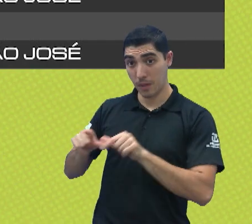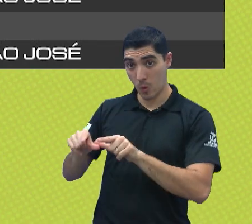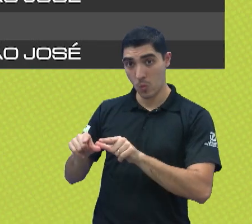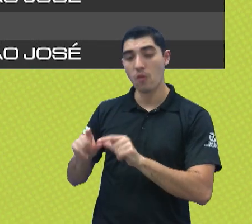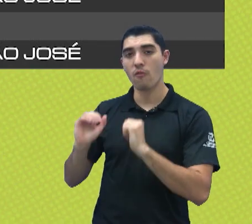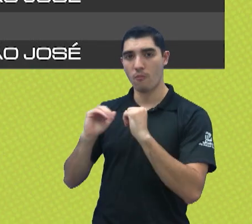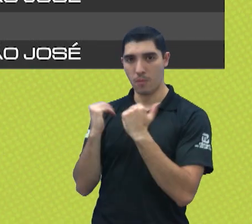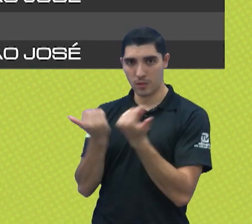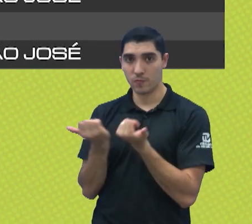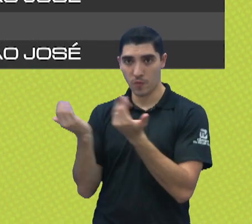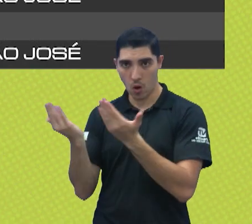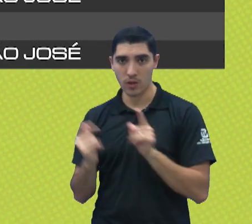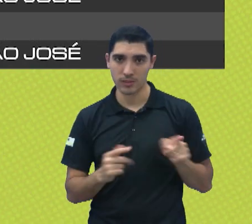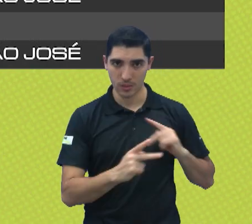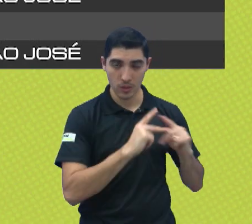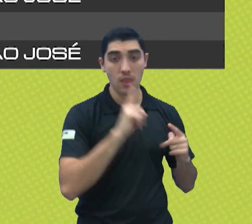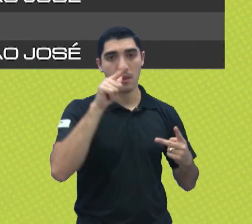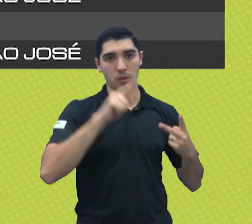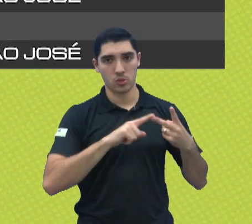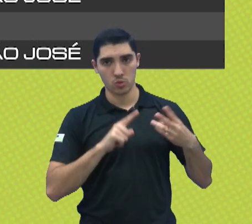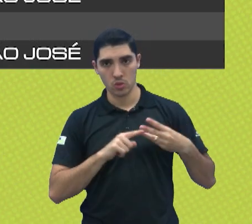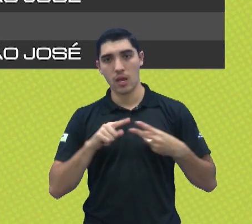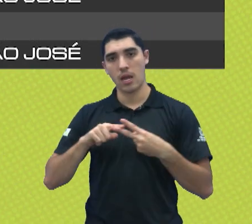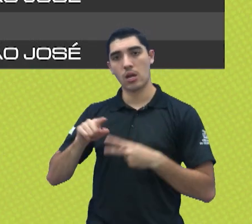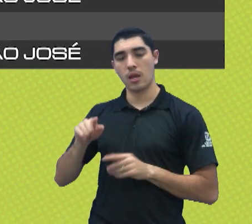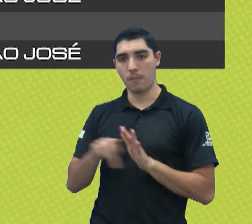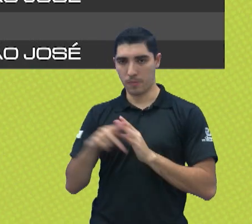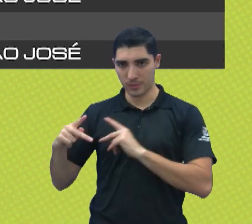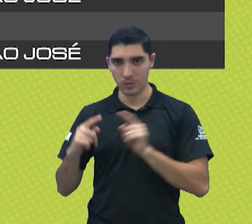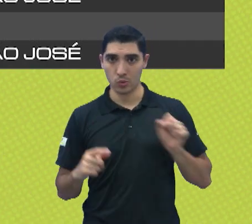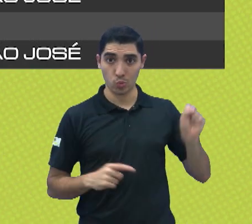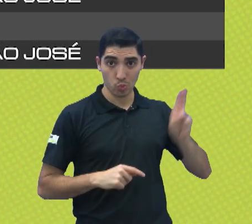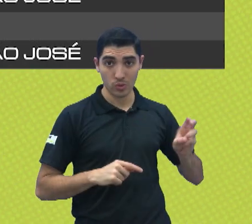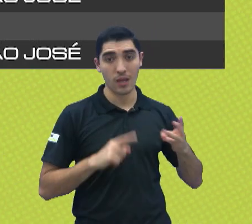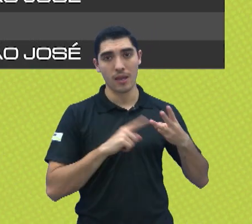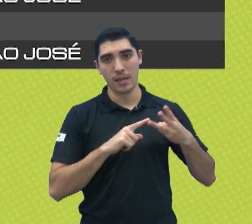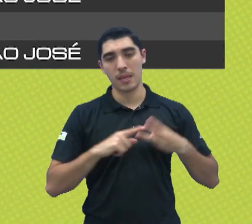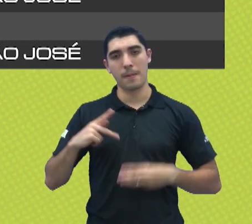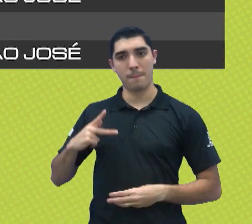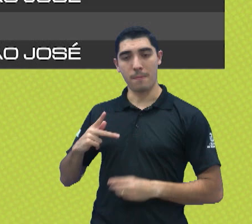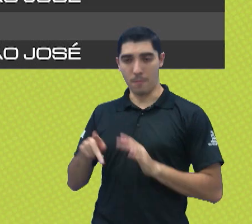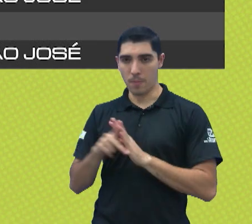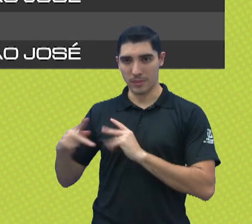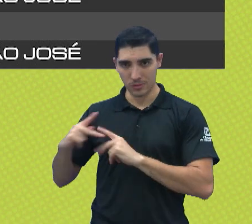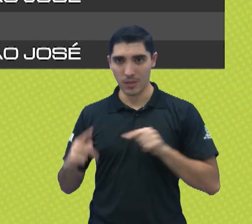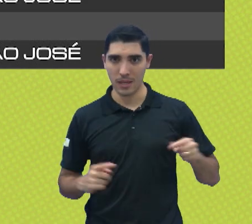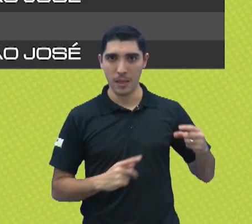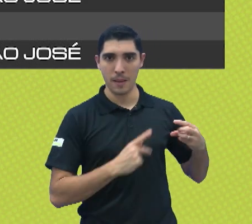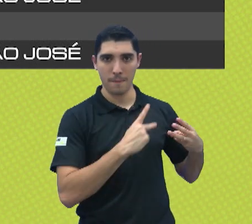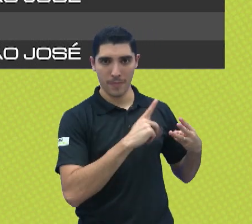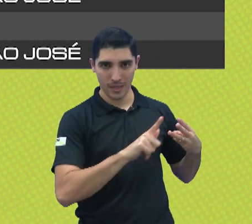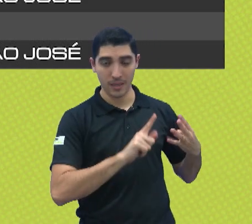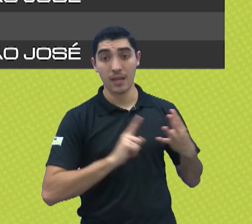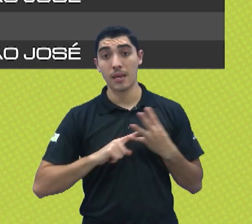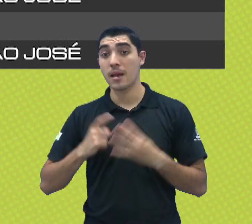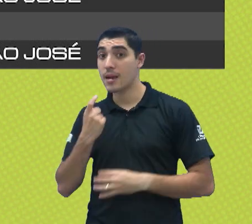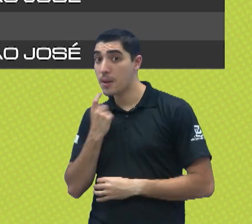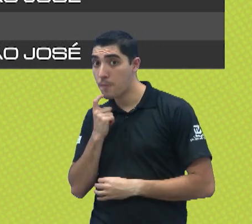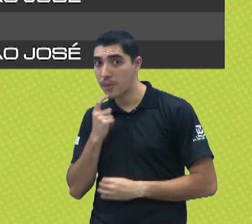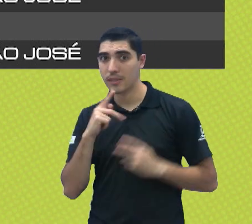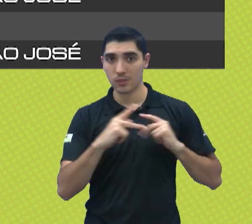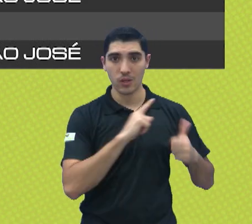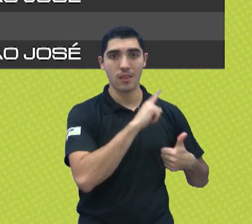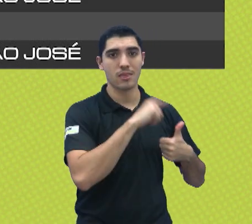Scaff. Depois 2 jogos em casa contra Suzano e Praia, o Praia Grande, né? Sai para pegar o Campinas, outra pedreira, recebe o Mogi do